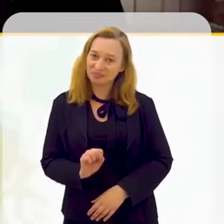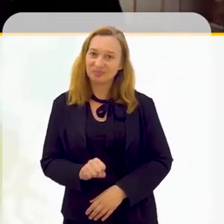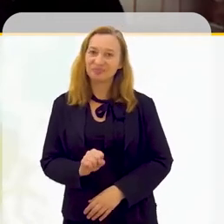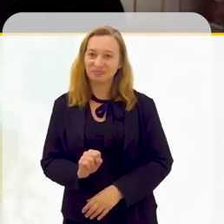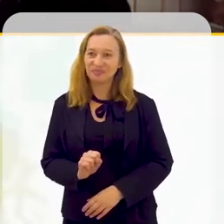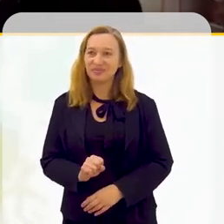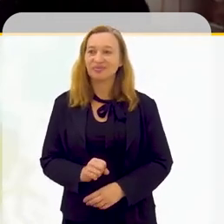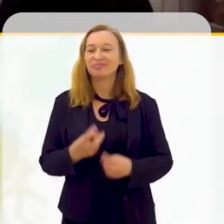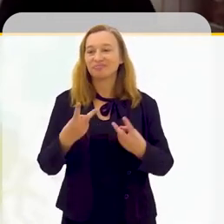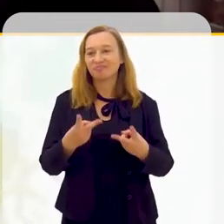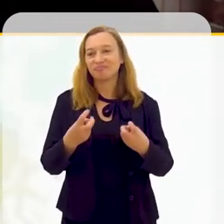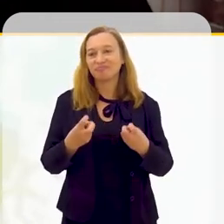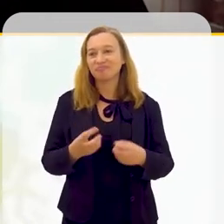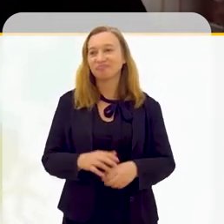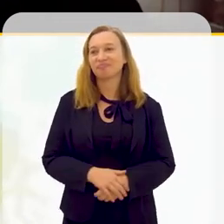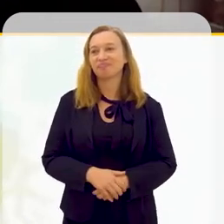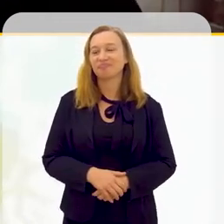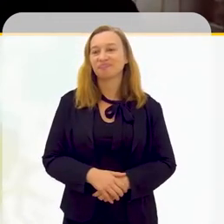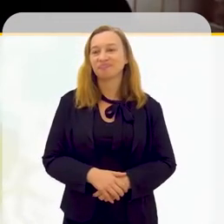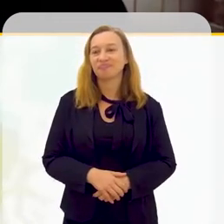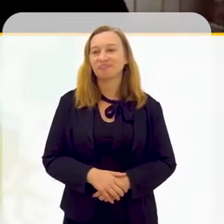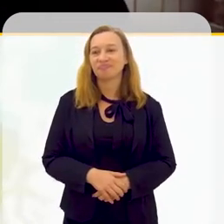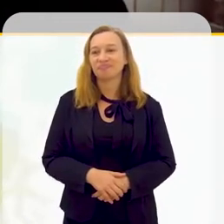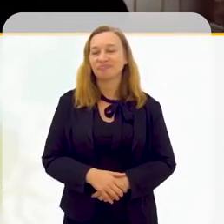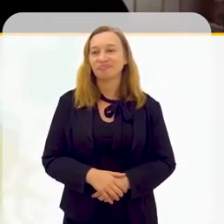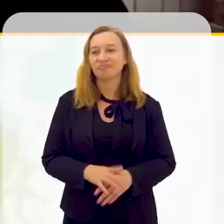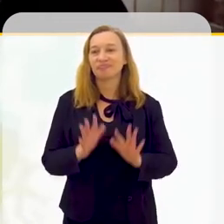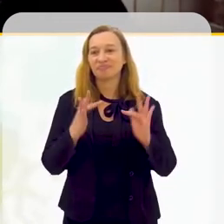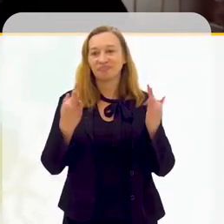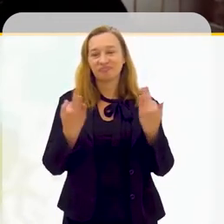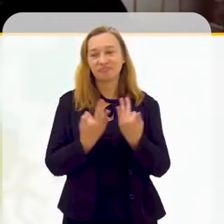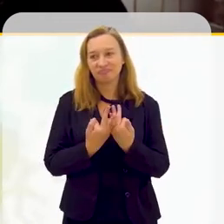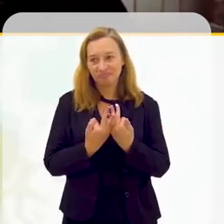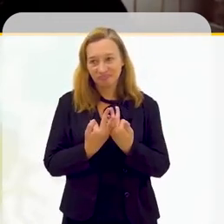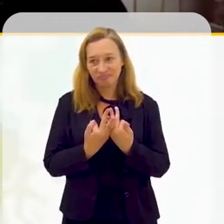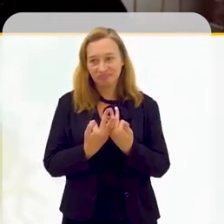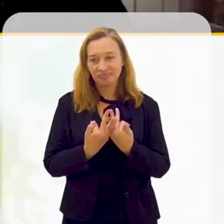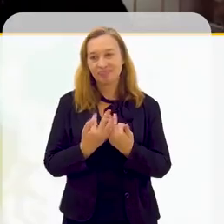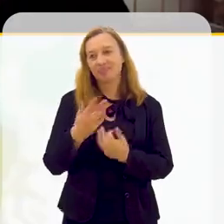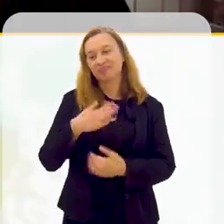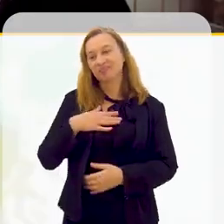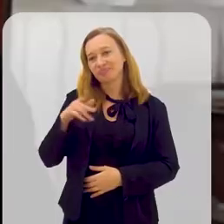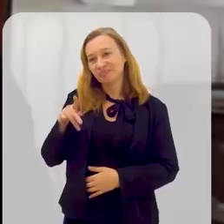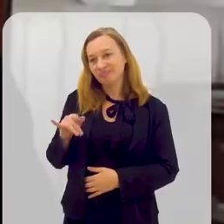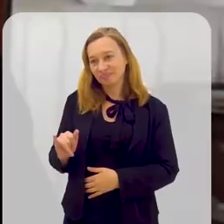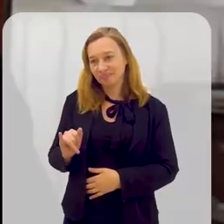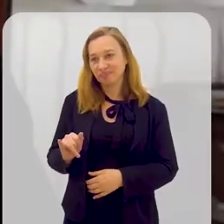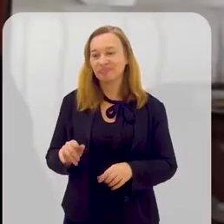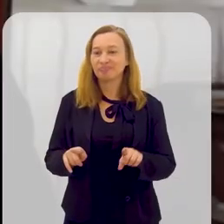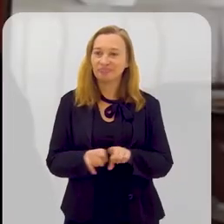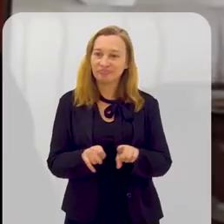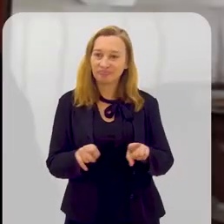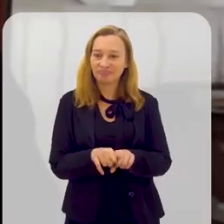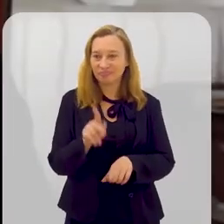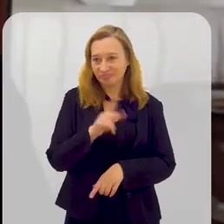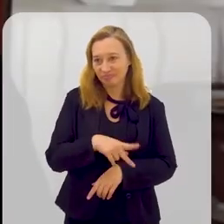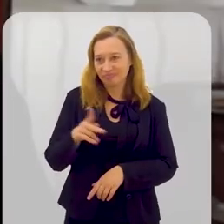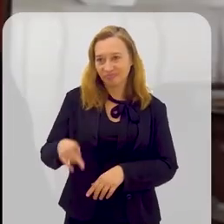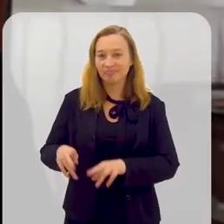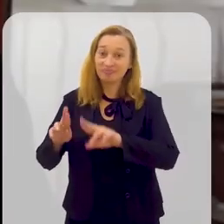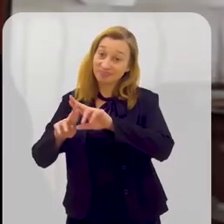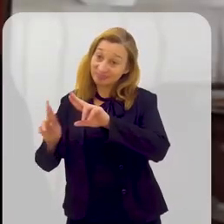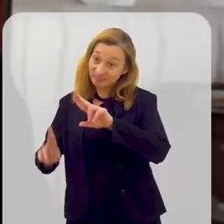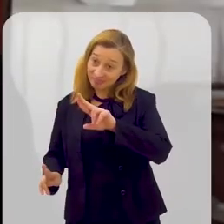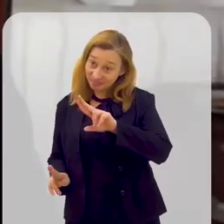eu consigo sim eu percebo que começa eu não sei o familiar né o meu pai que também